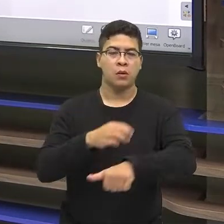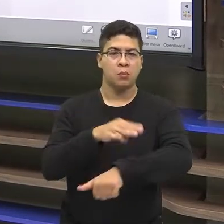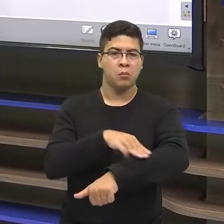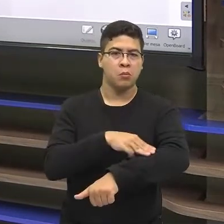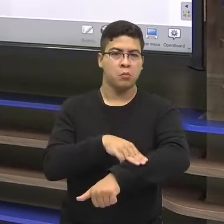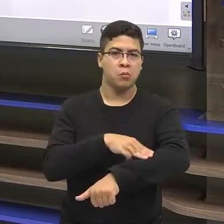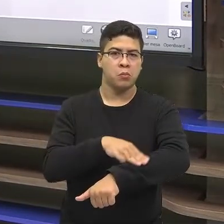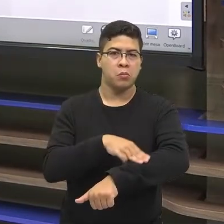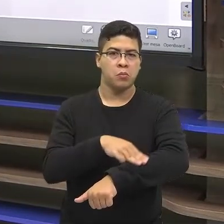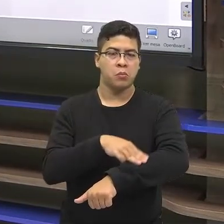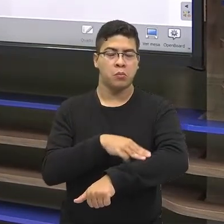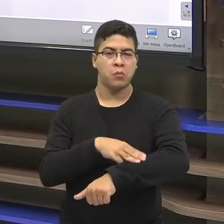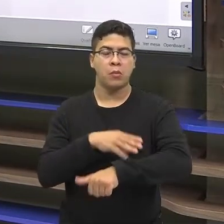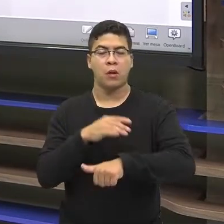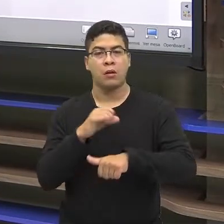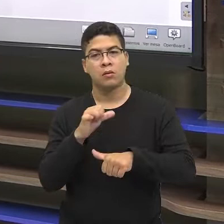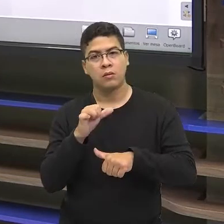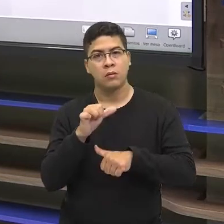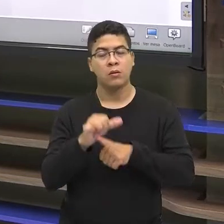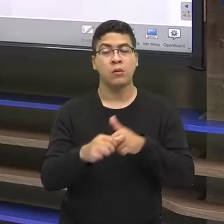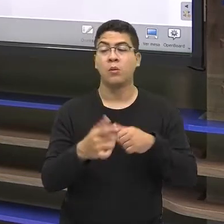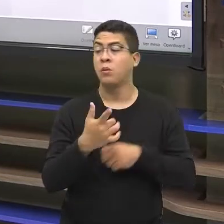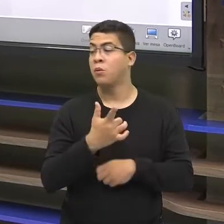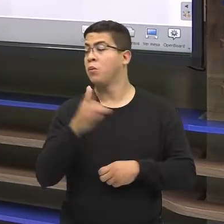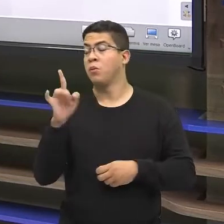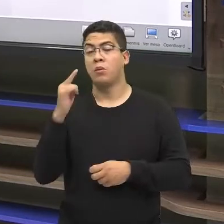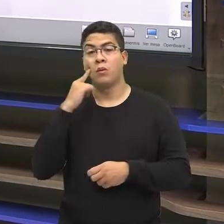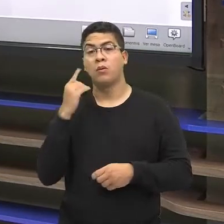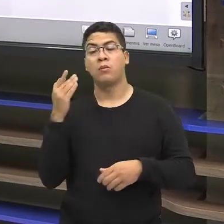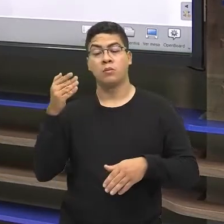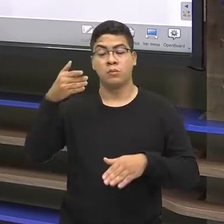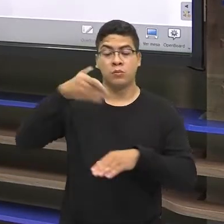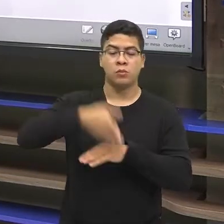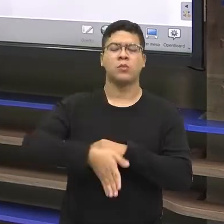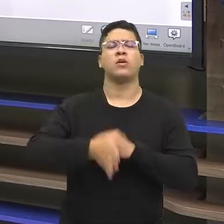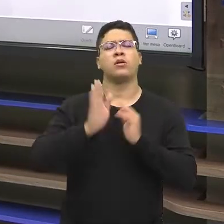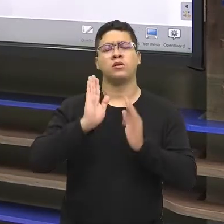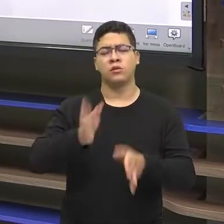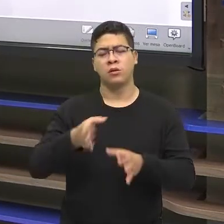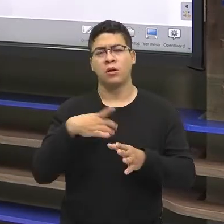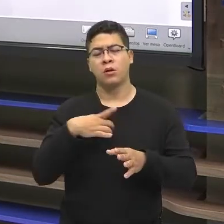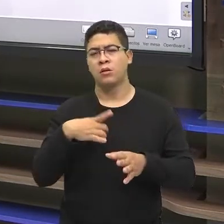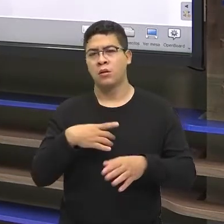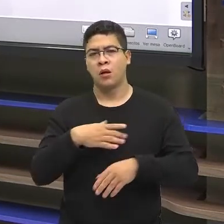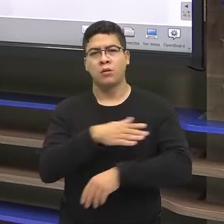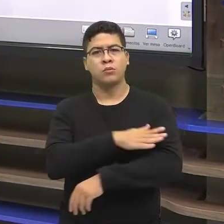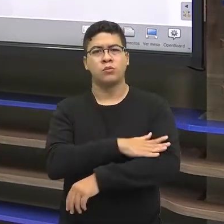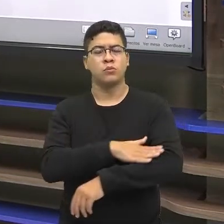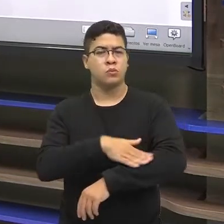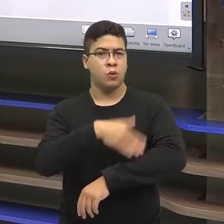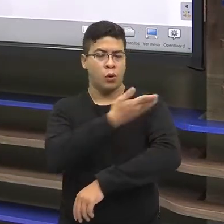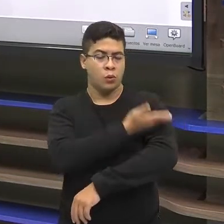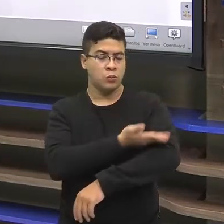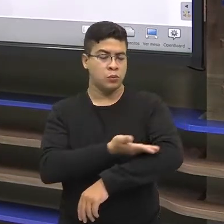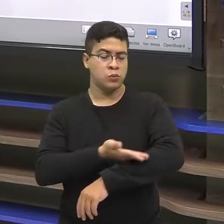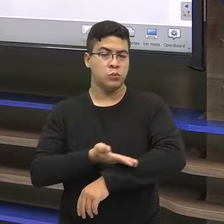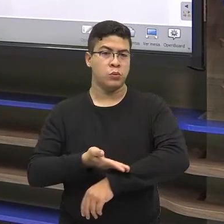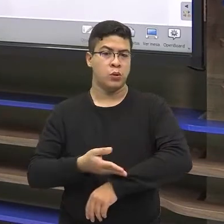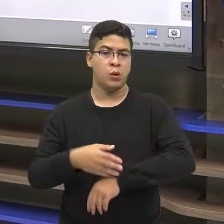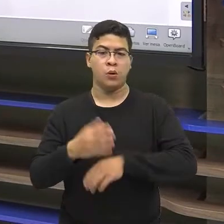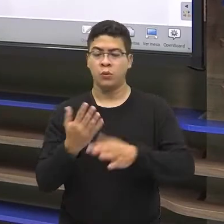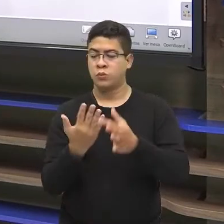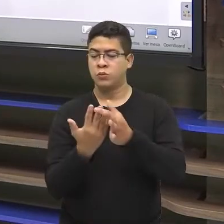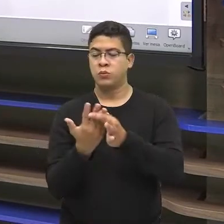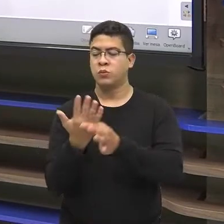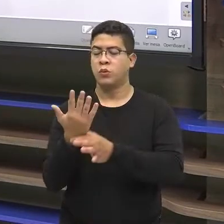Aí o outro vai, mergulha, como já está mais sujo, ele só embranquece as palmas das mãos